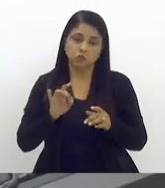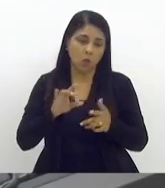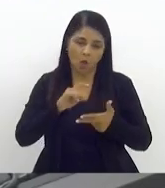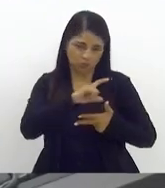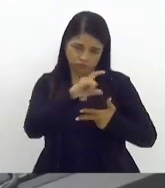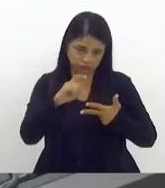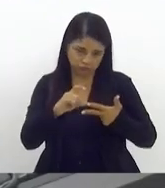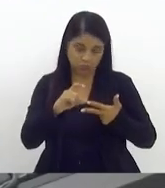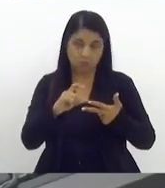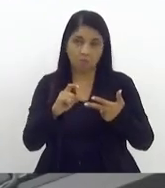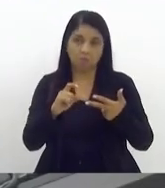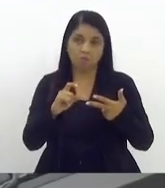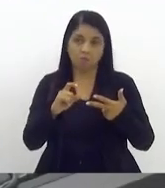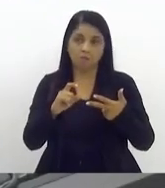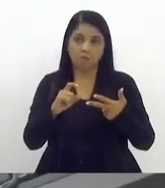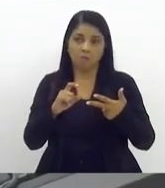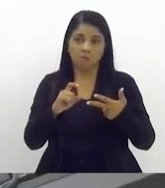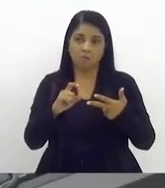Executivo. Não, isso é da